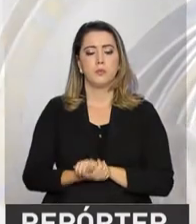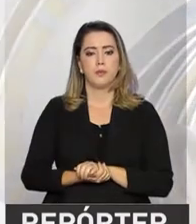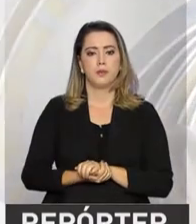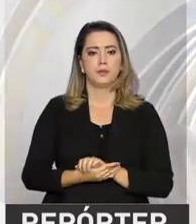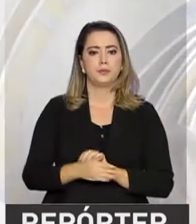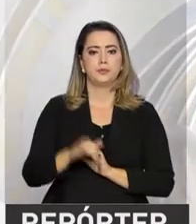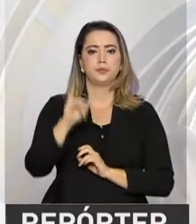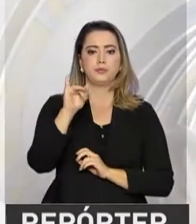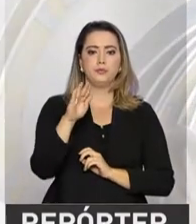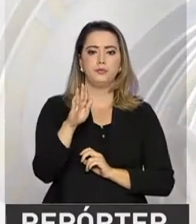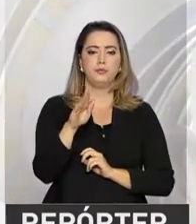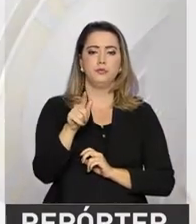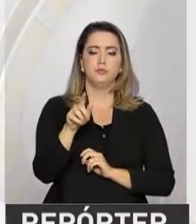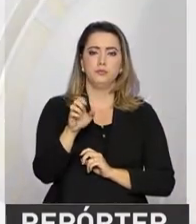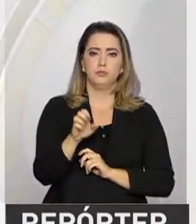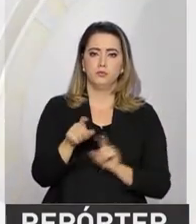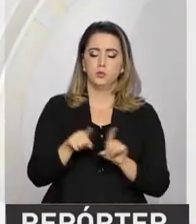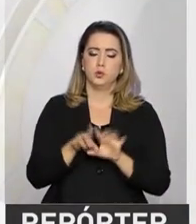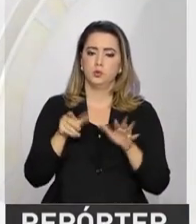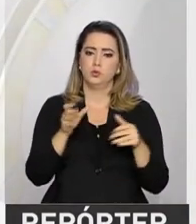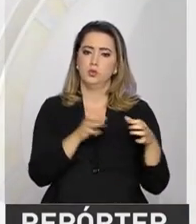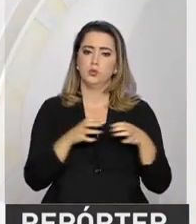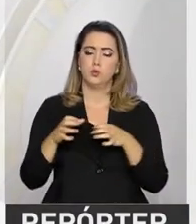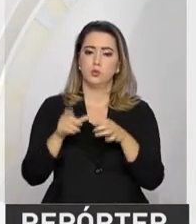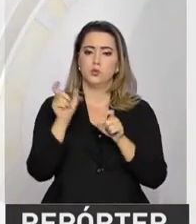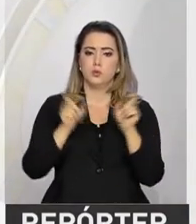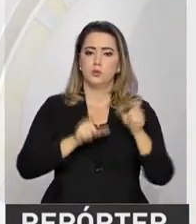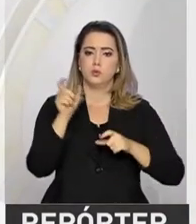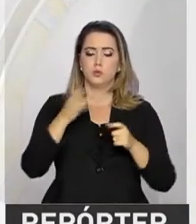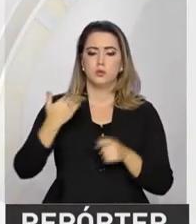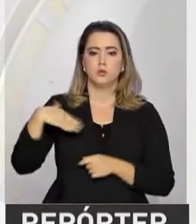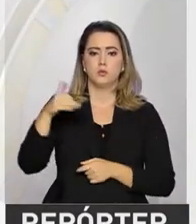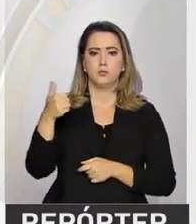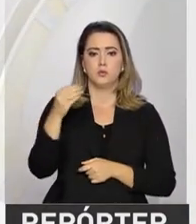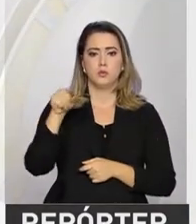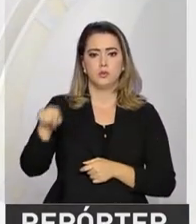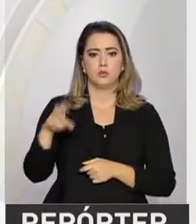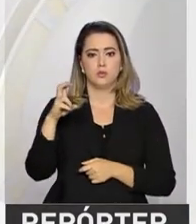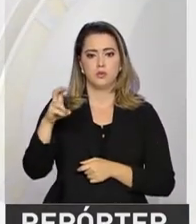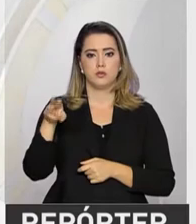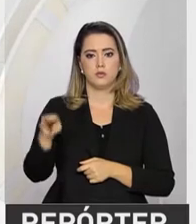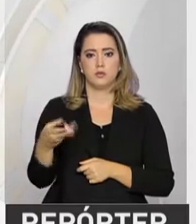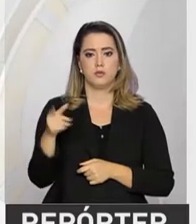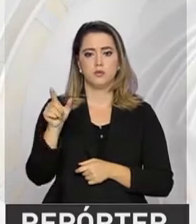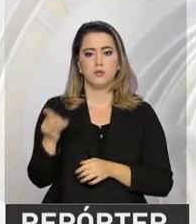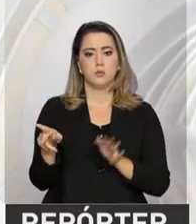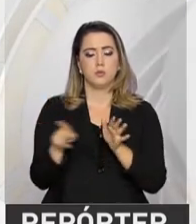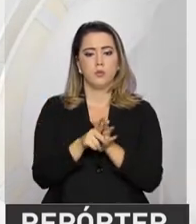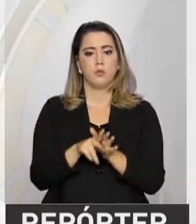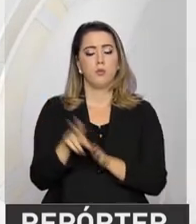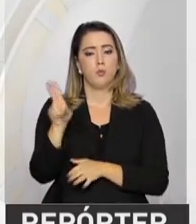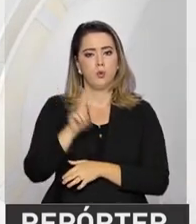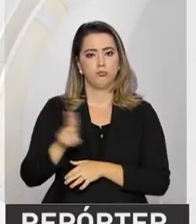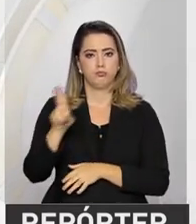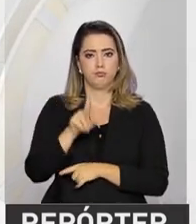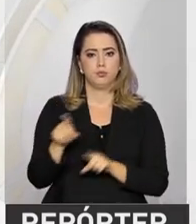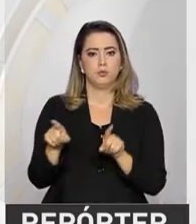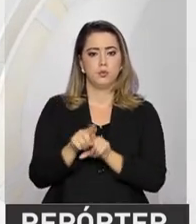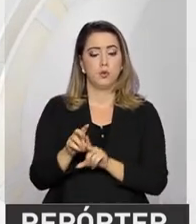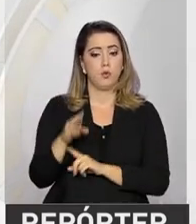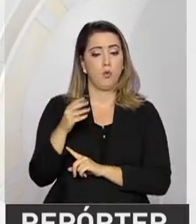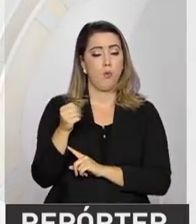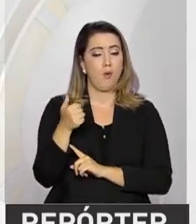entre o total de pessoas avaliadas mais de 10 milhões realizar um trabalho para o próprio consumo quase 45 milhões